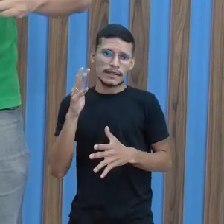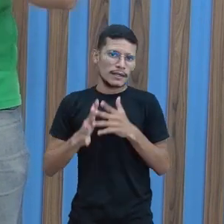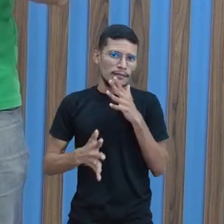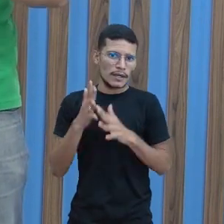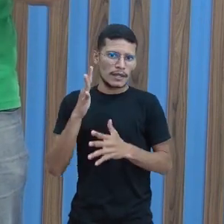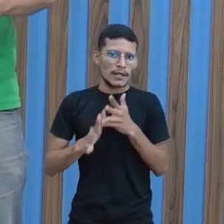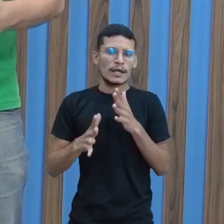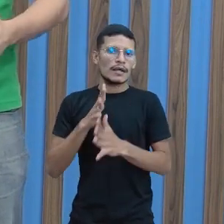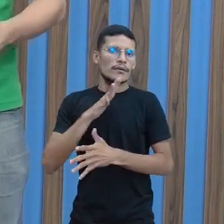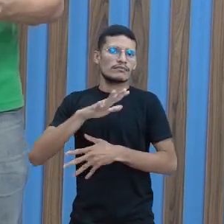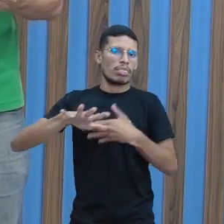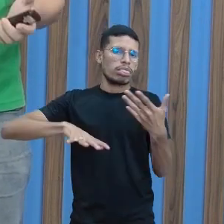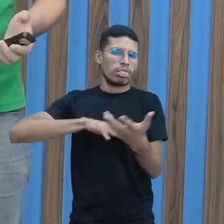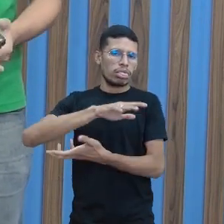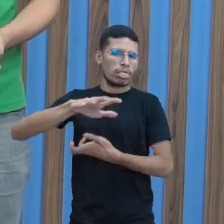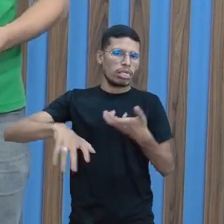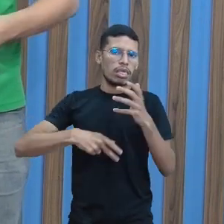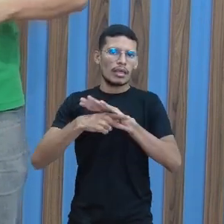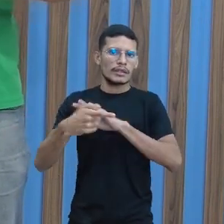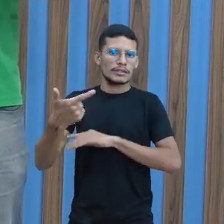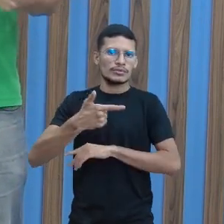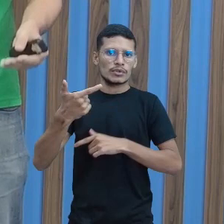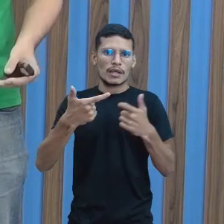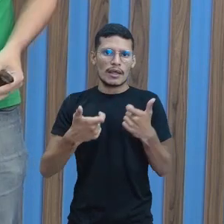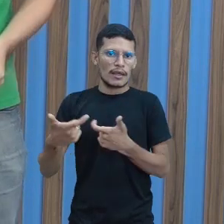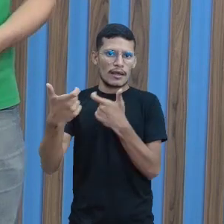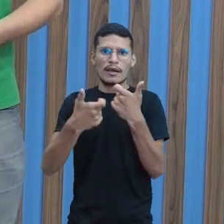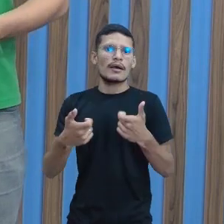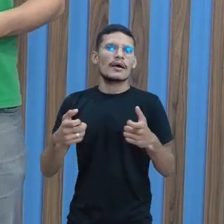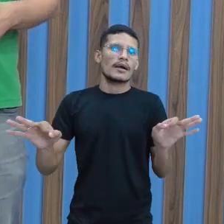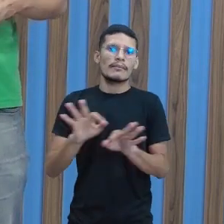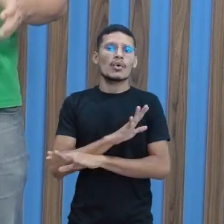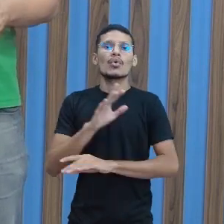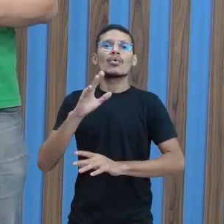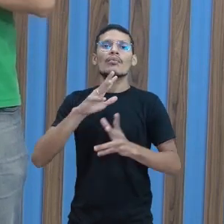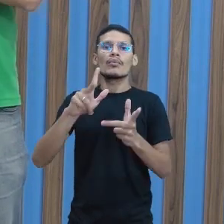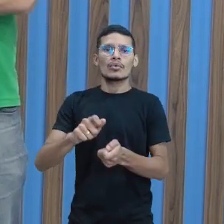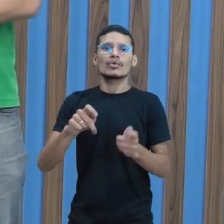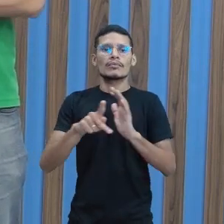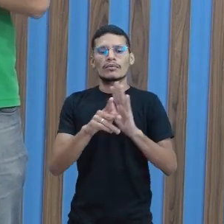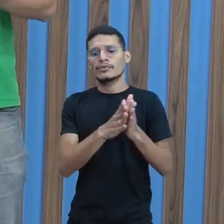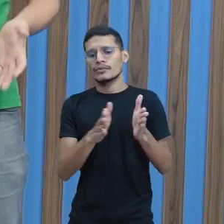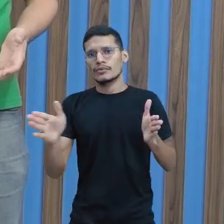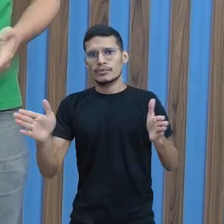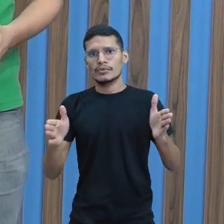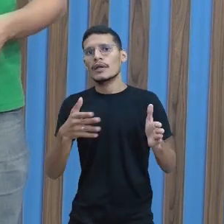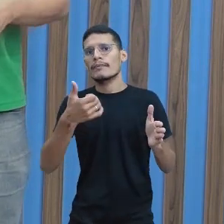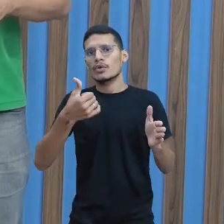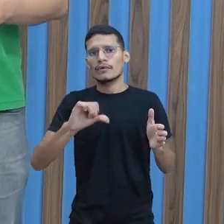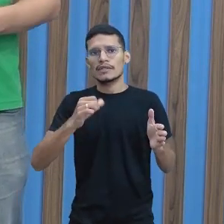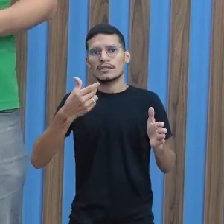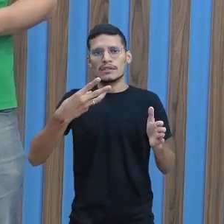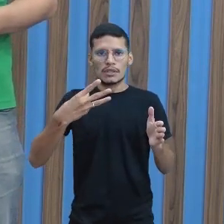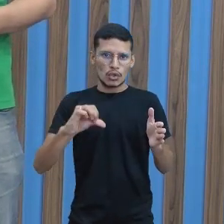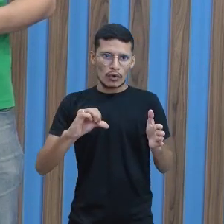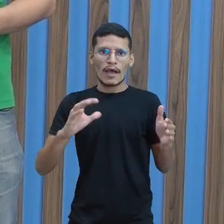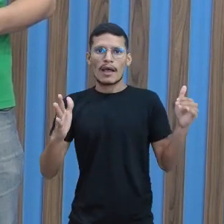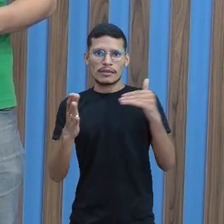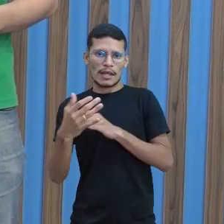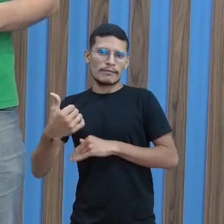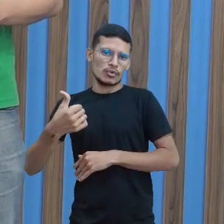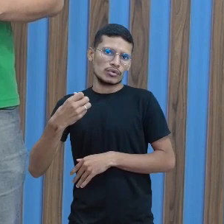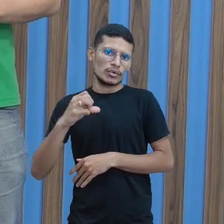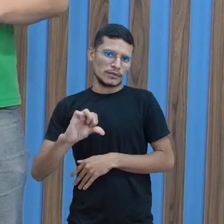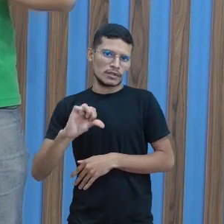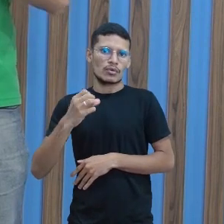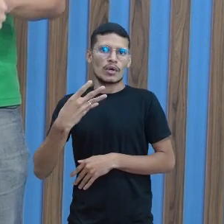e bagunçou ainda mais com a Segunda Guerra Mundial, que arrasou o mundo naquele período entre 1939 e 1945,